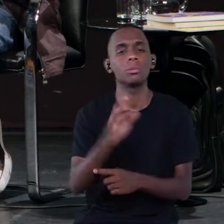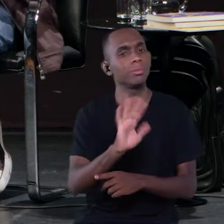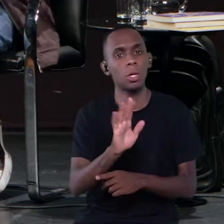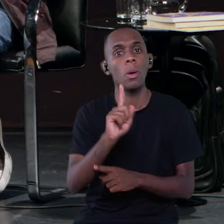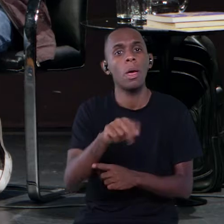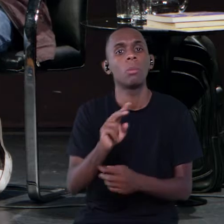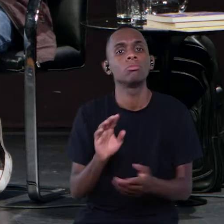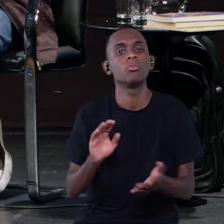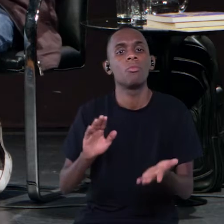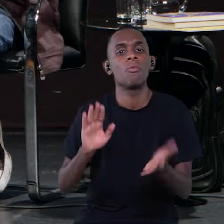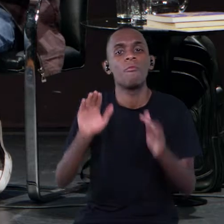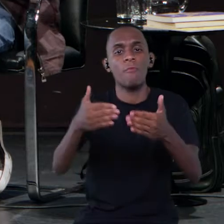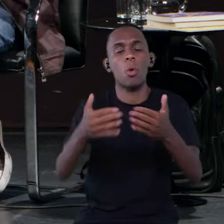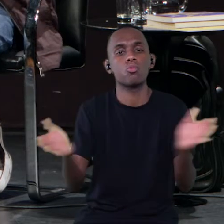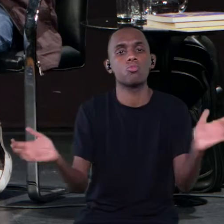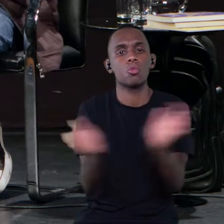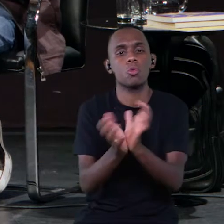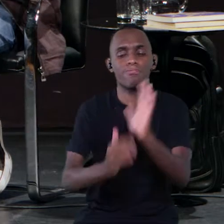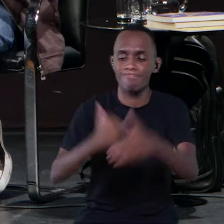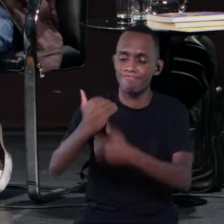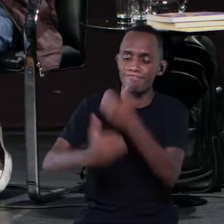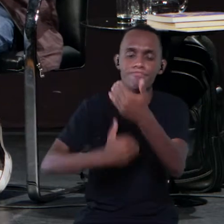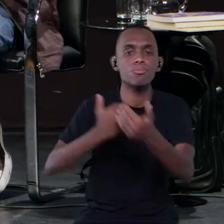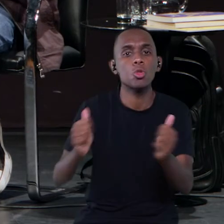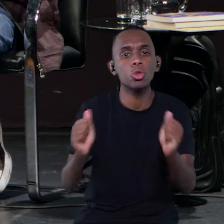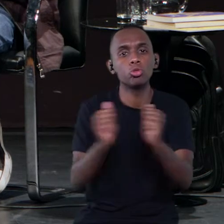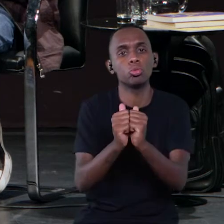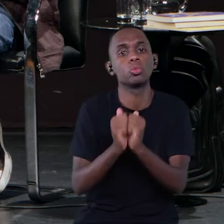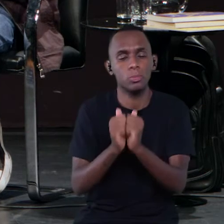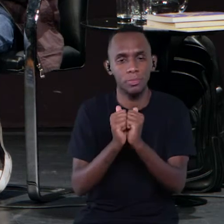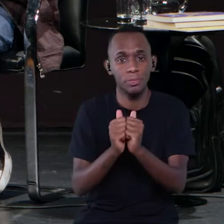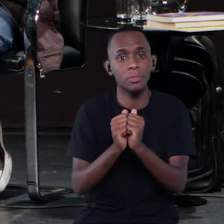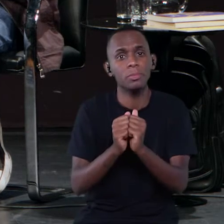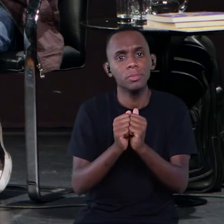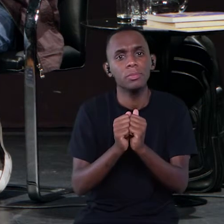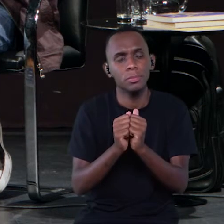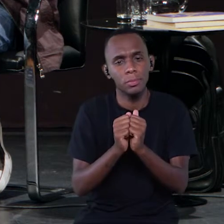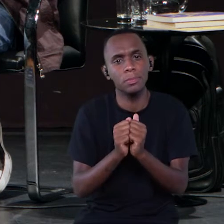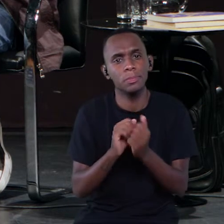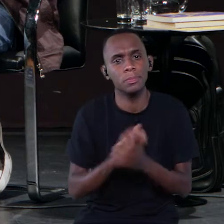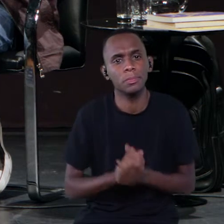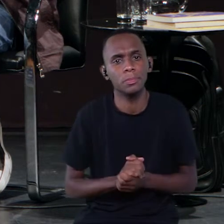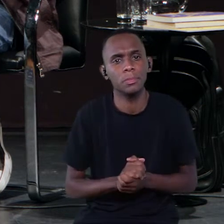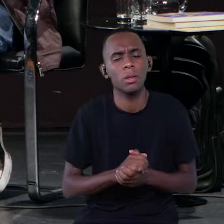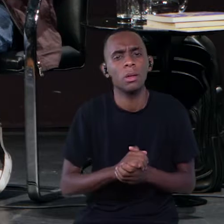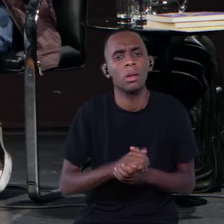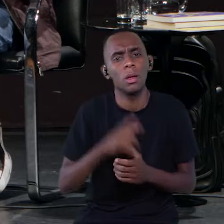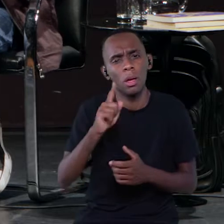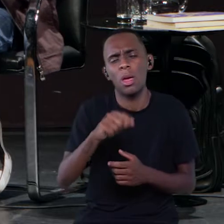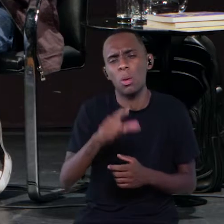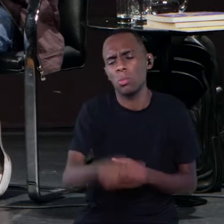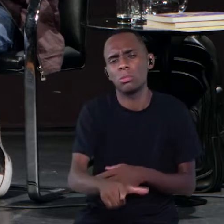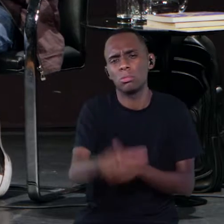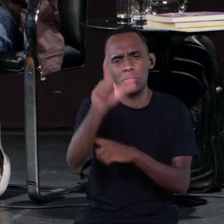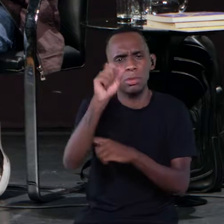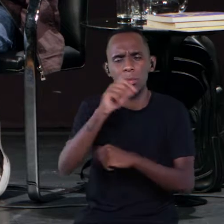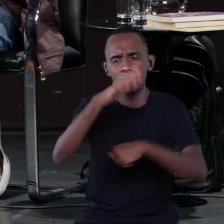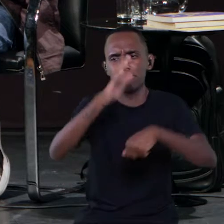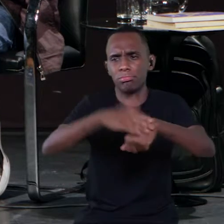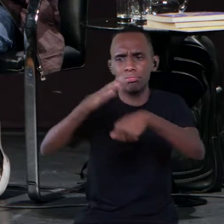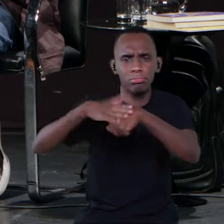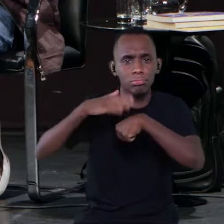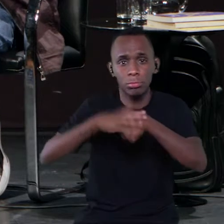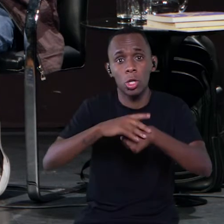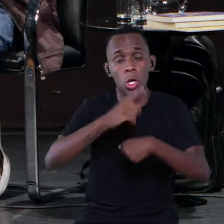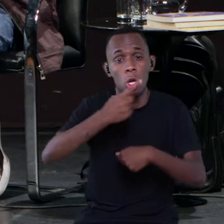mas era caminhar junto. Esse caminhar junto era uma questão meio que de opção existencial.